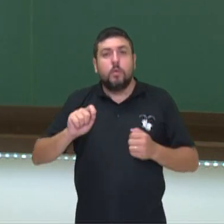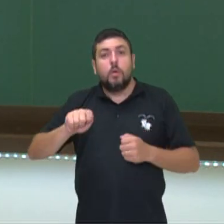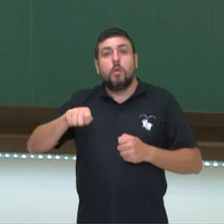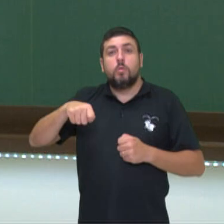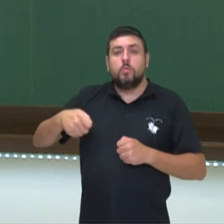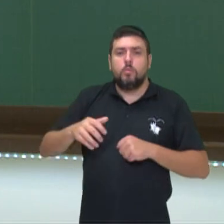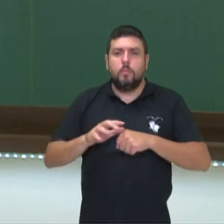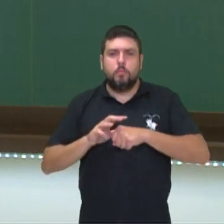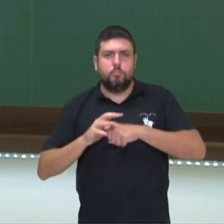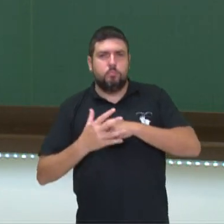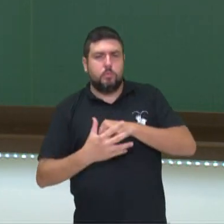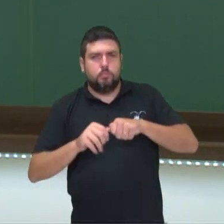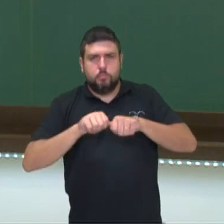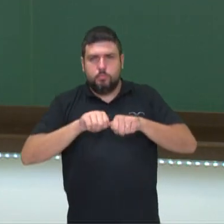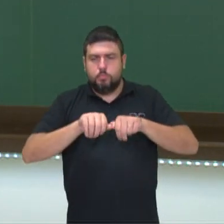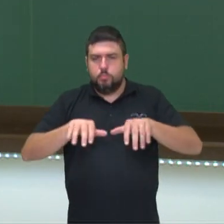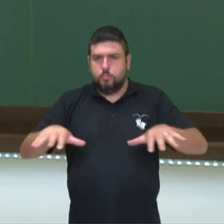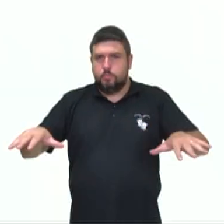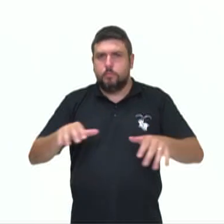da Covid-19,